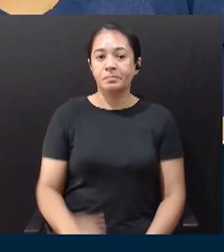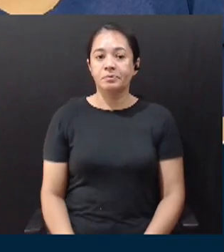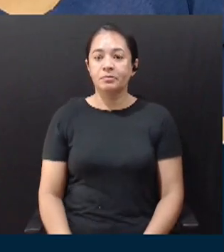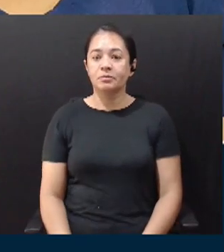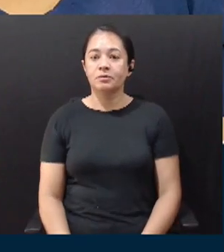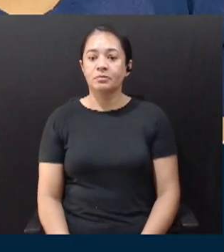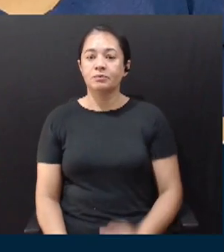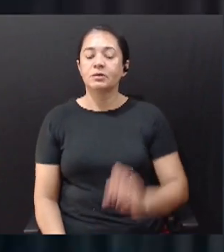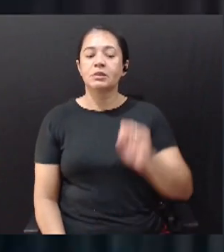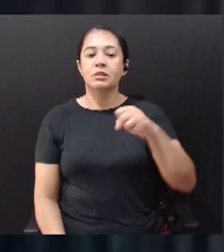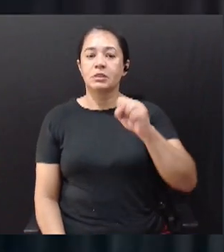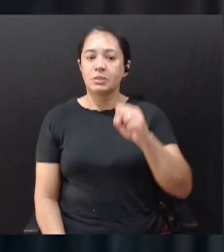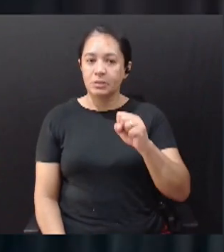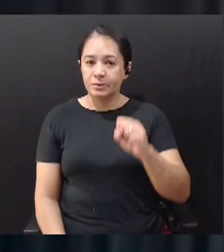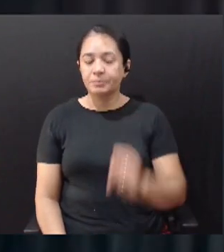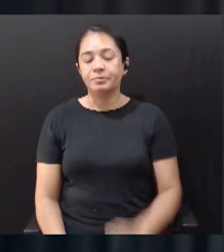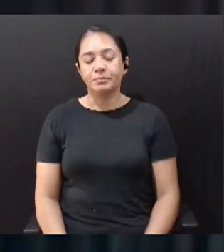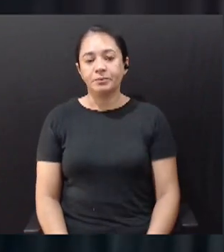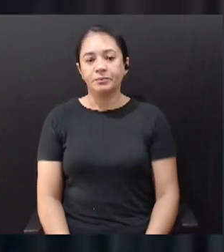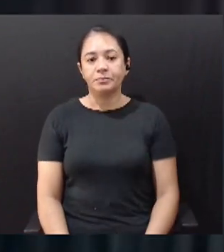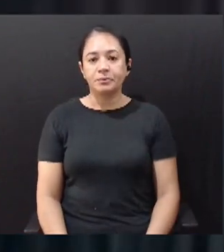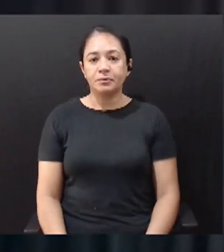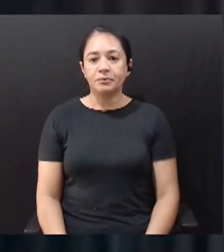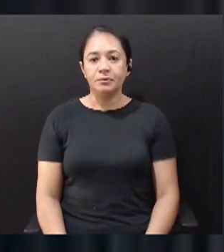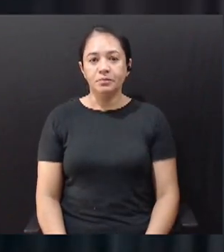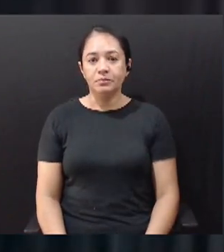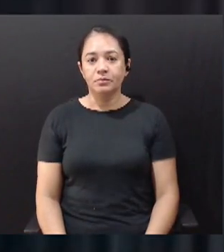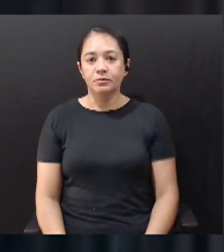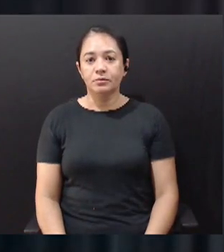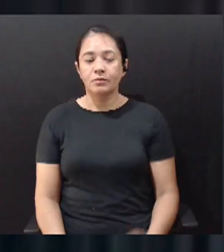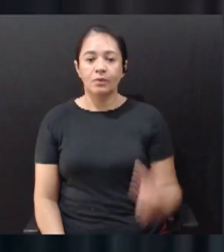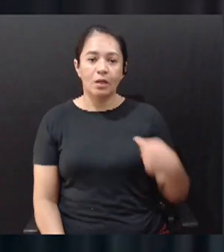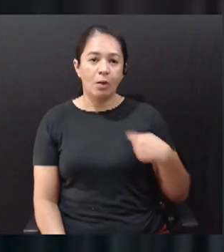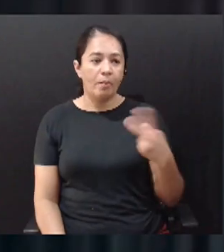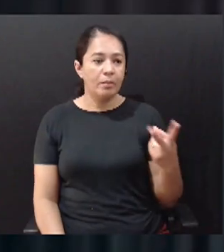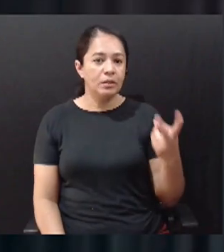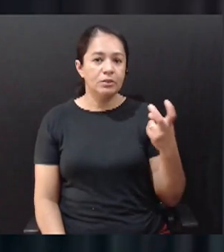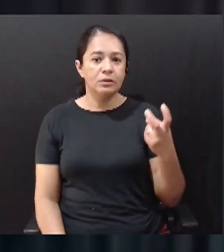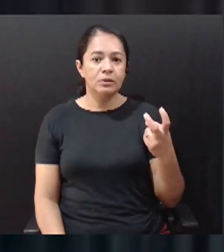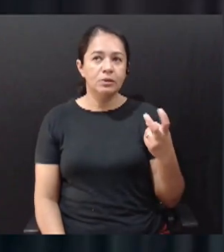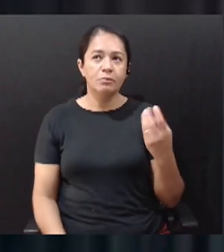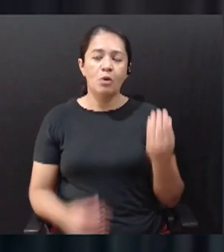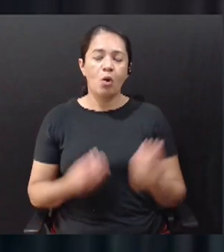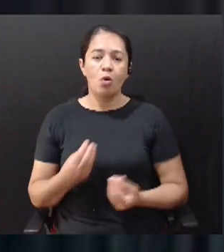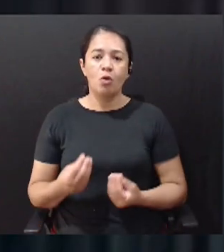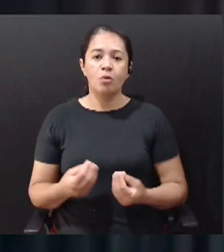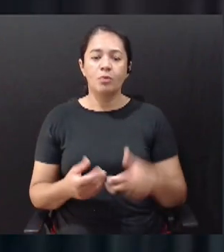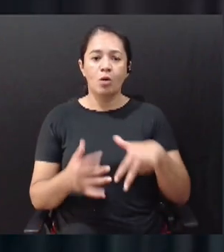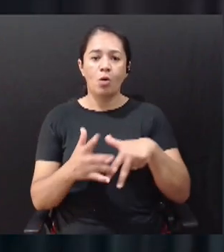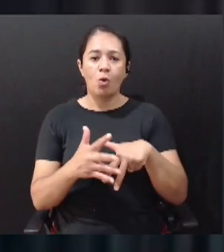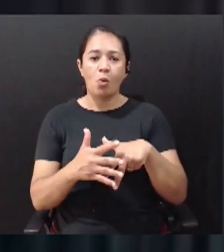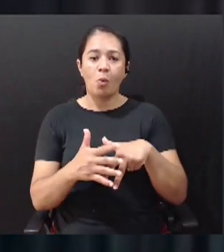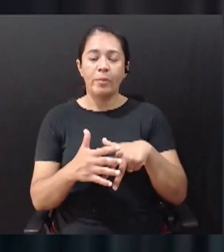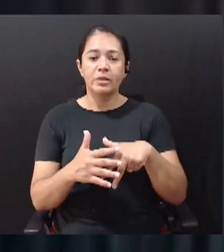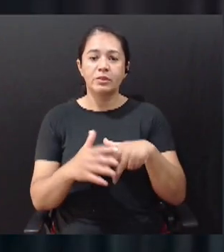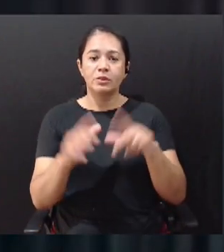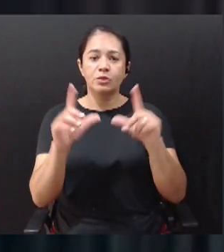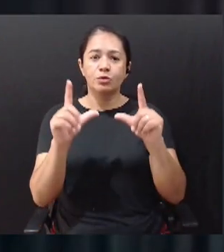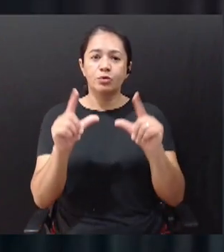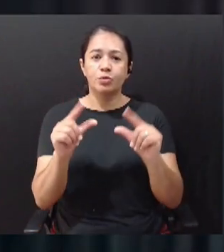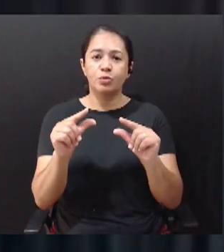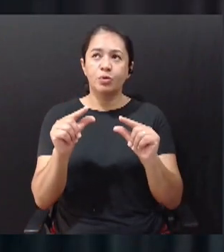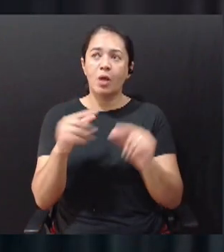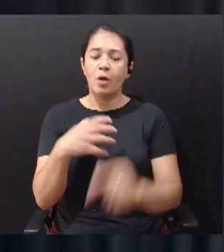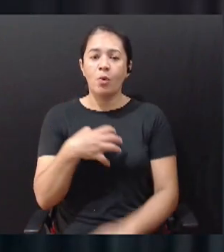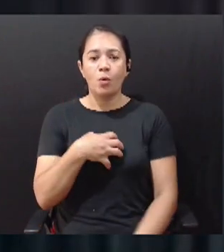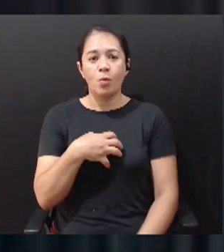certeza, Rúbia. E até algo que eu vejo, como que eu percebo que os pacientes conseguem diminuir esse sentimento no domingo